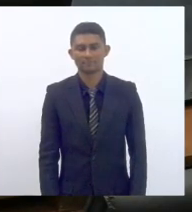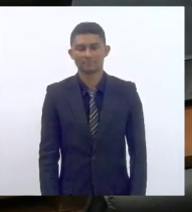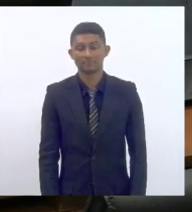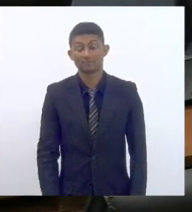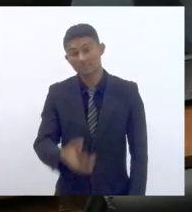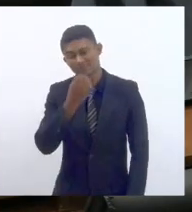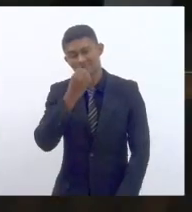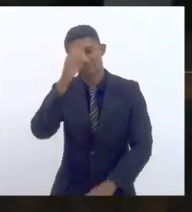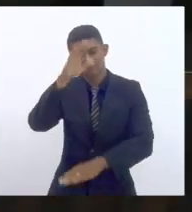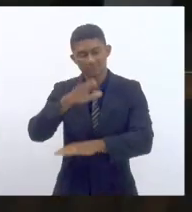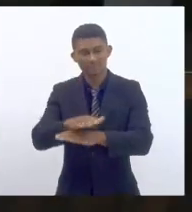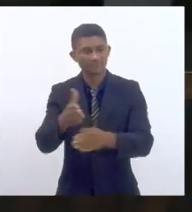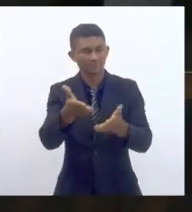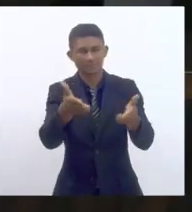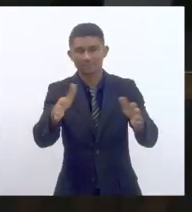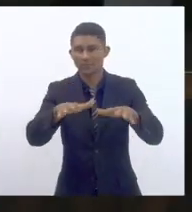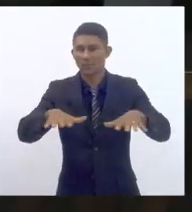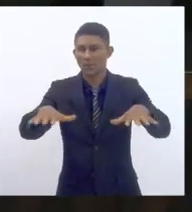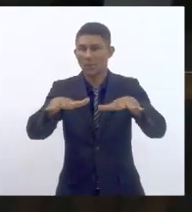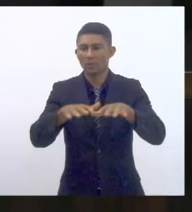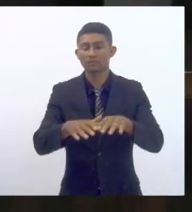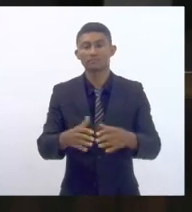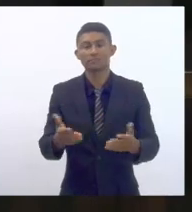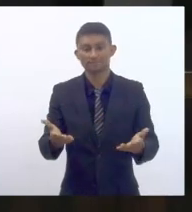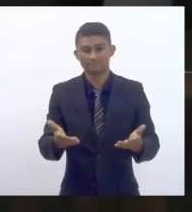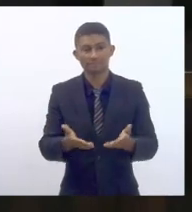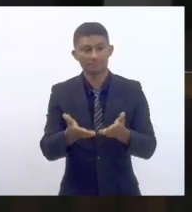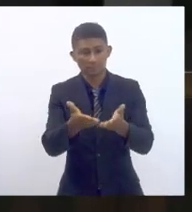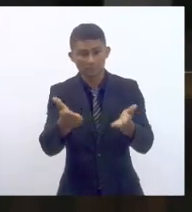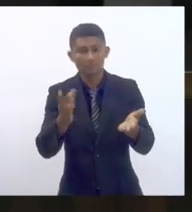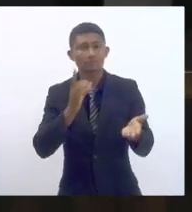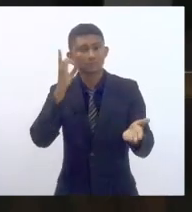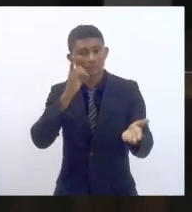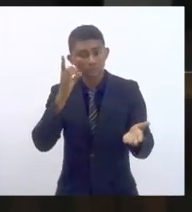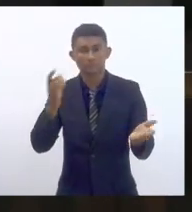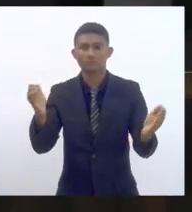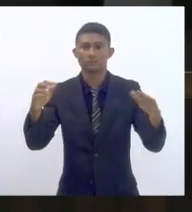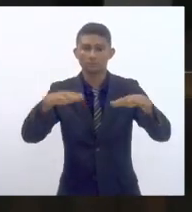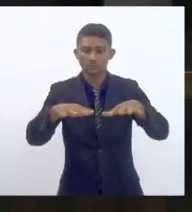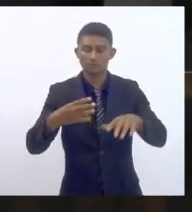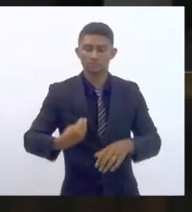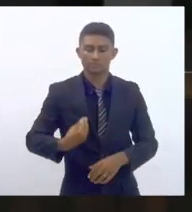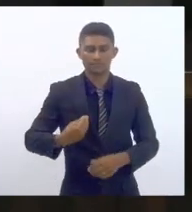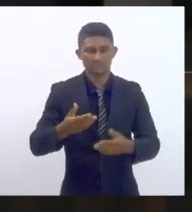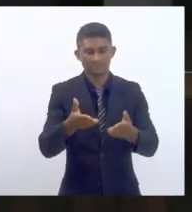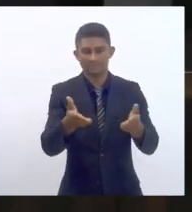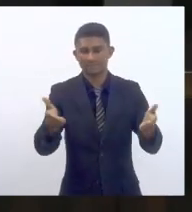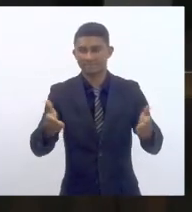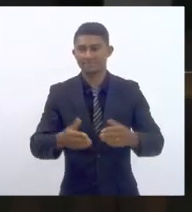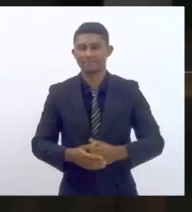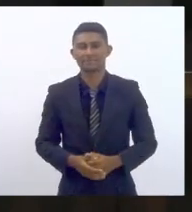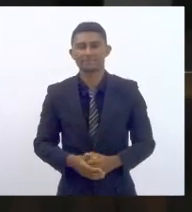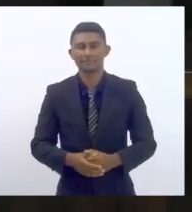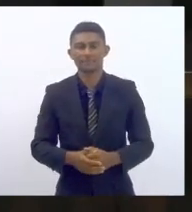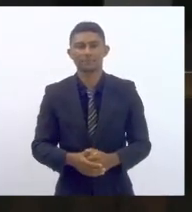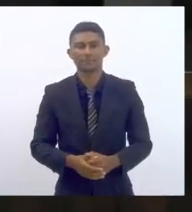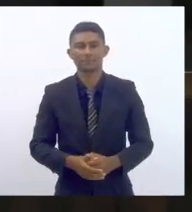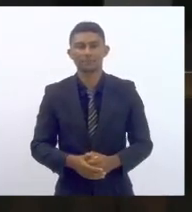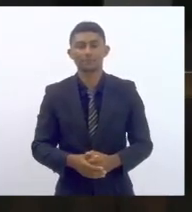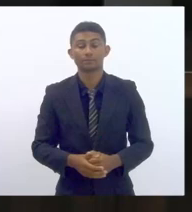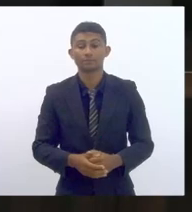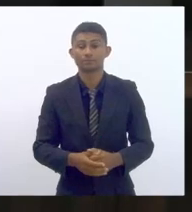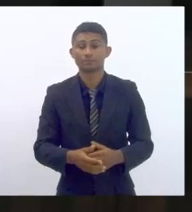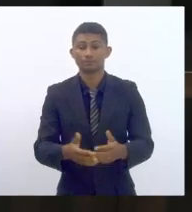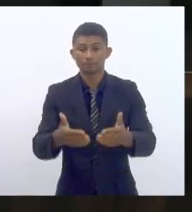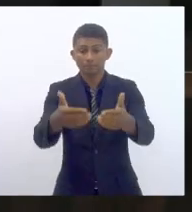Boa tarde a todas e todos. Boa tarde, deputados presentes, deputadas. Eu quero pedir